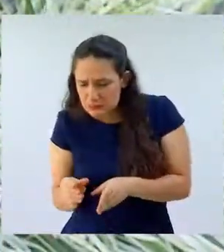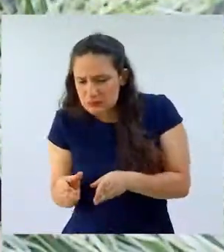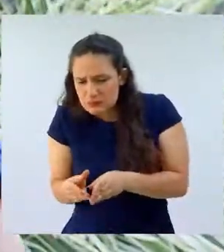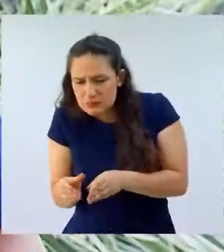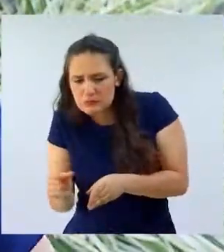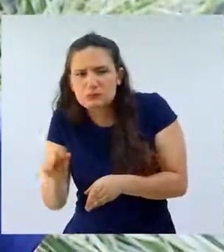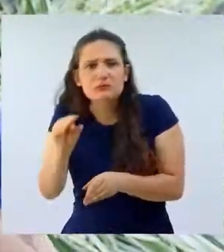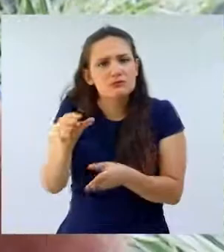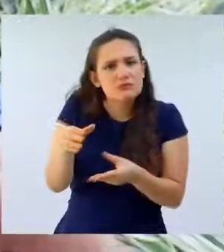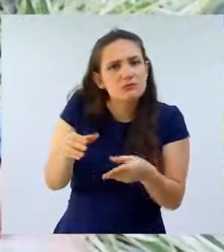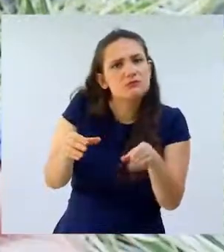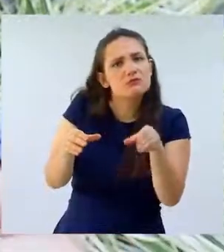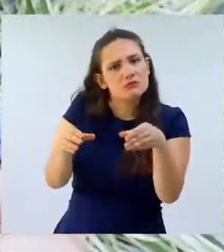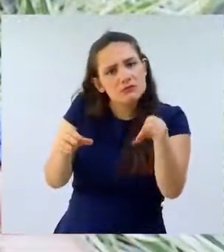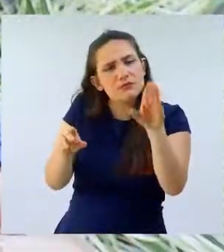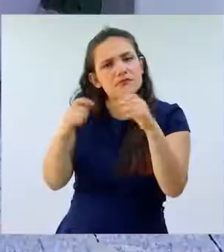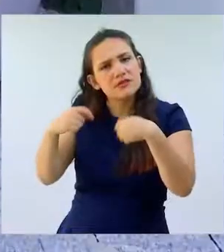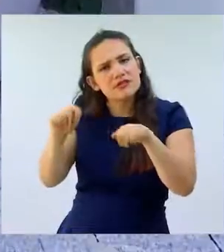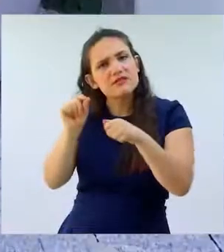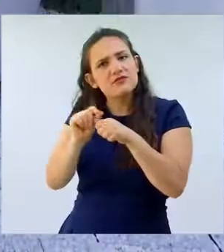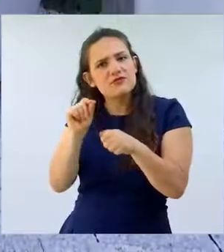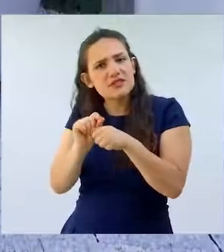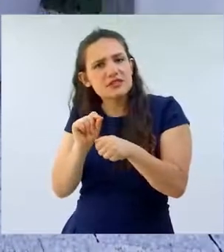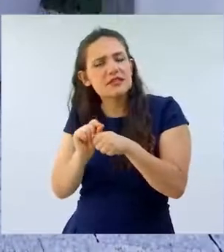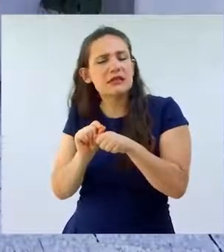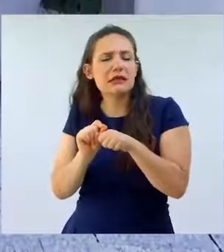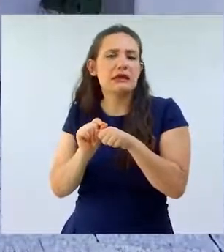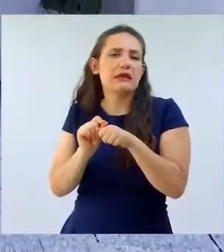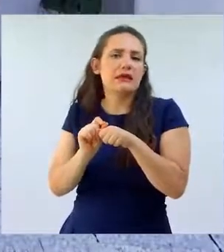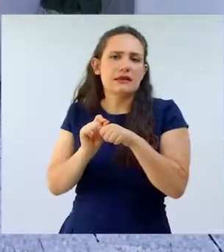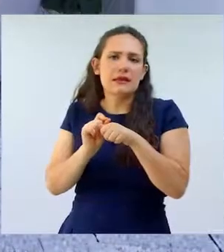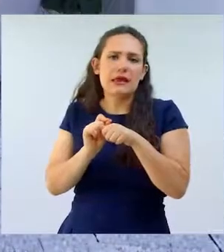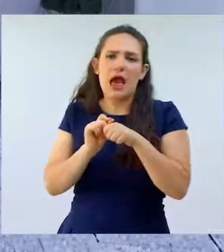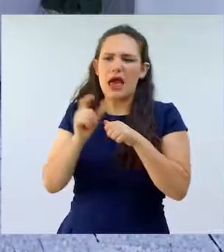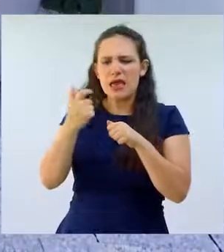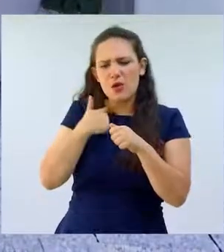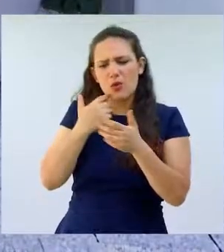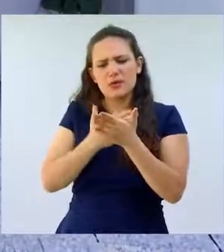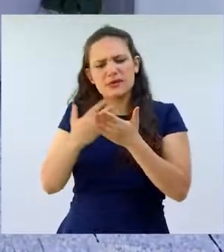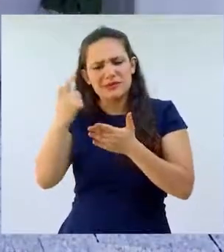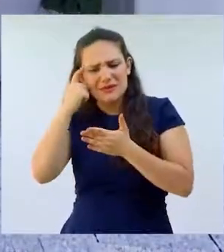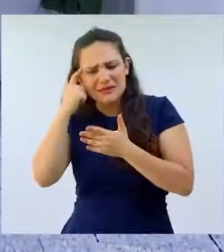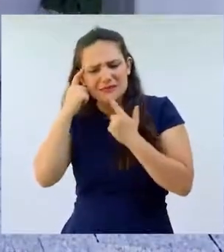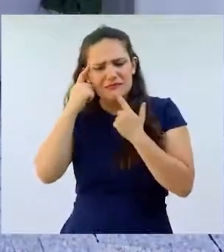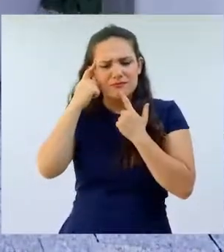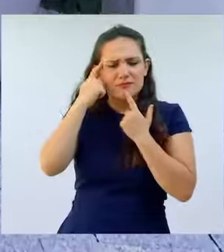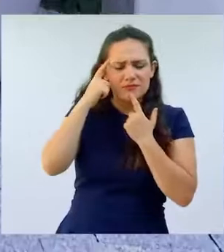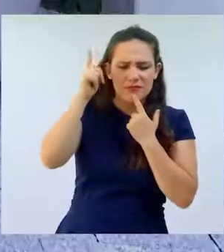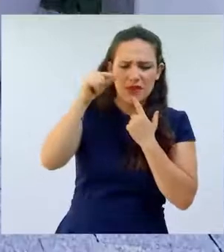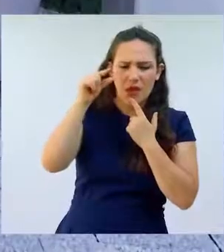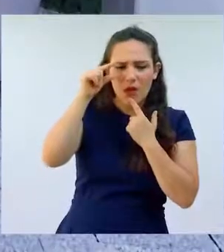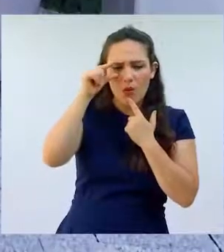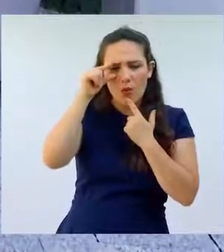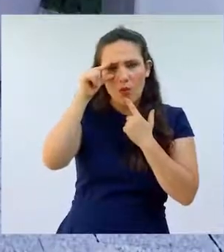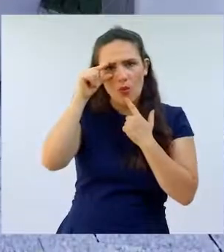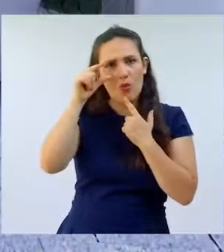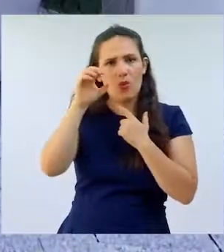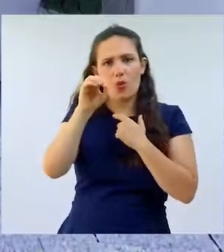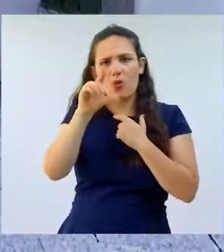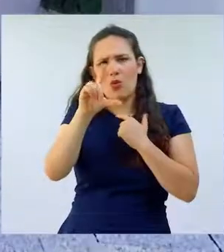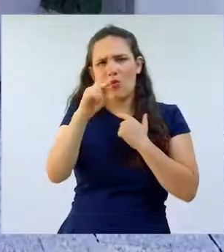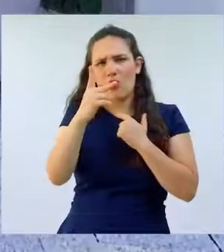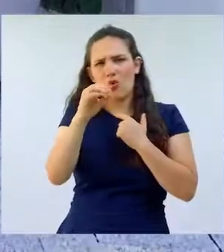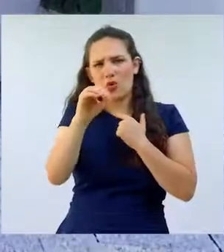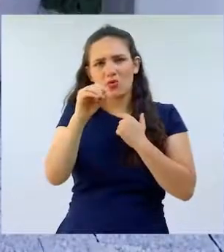foi encomendado, que eu tinha que fazer uma escultura, sabe? Que era um olho, e eu tinha que dar forma para esse olho, não era um olho de pessoa,